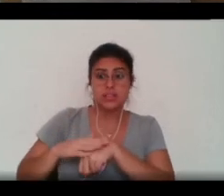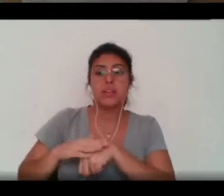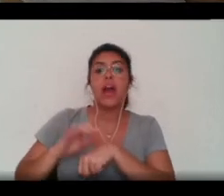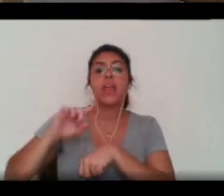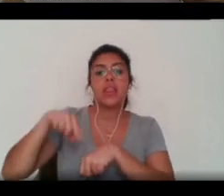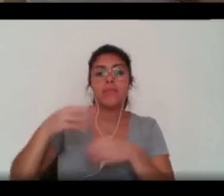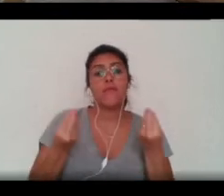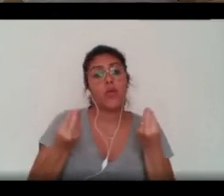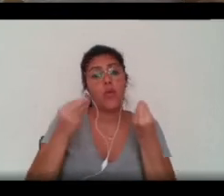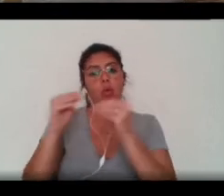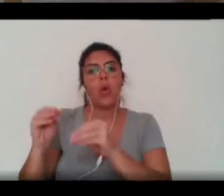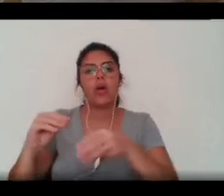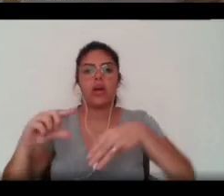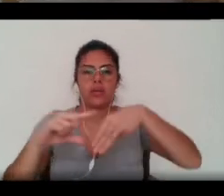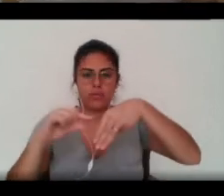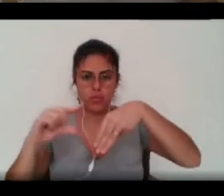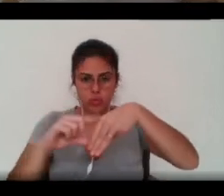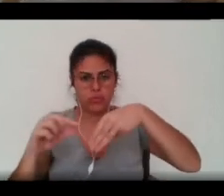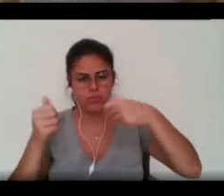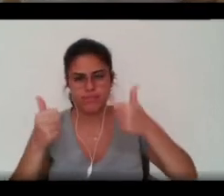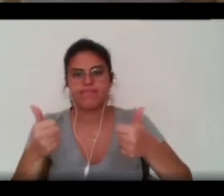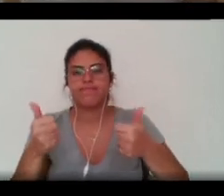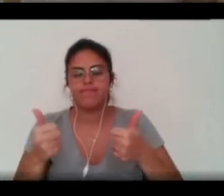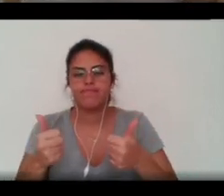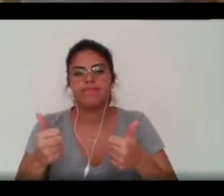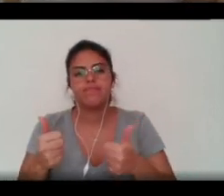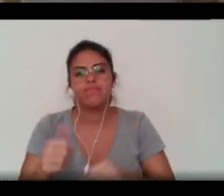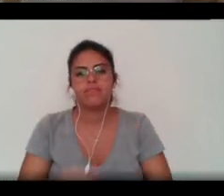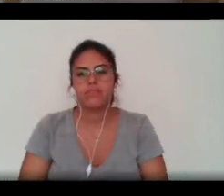bom? Tentem fazer isso aqui